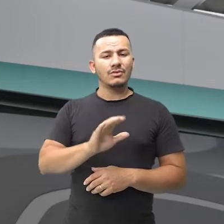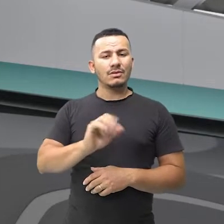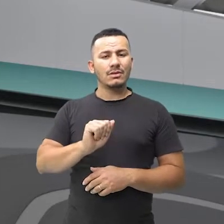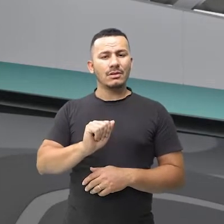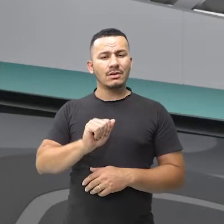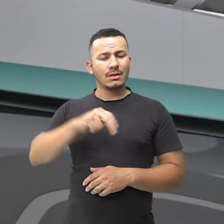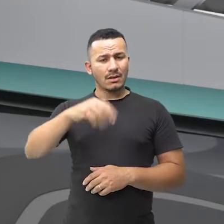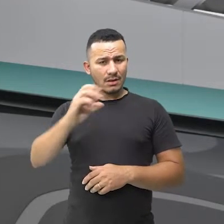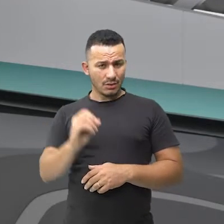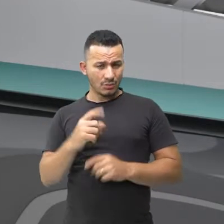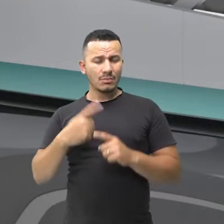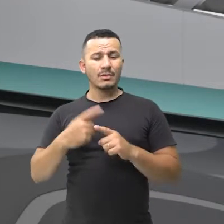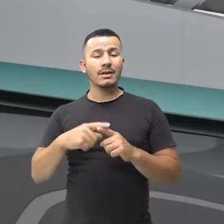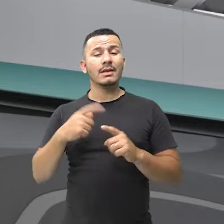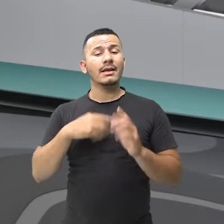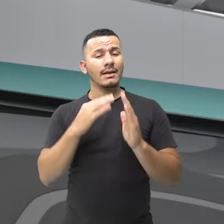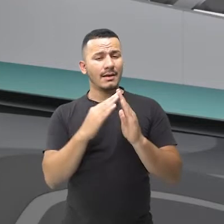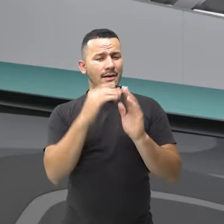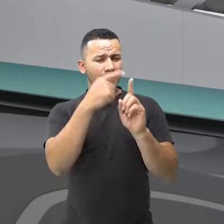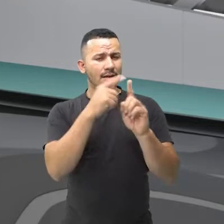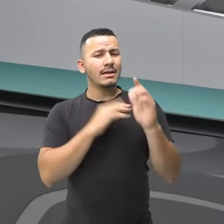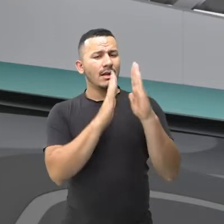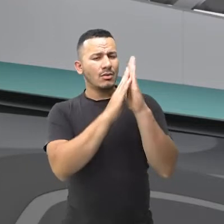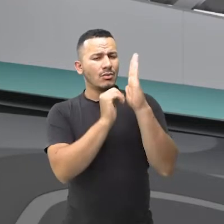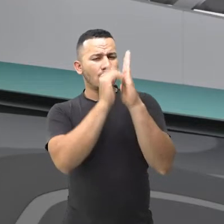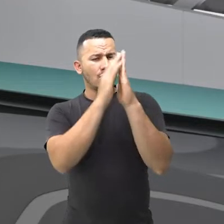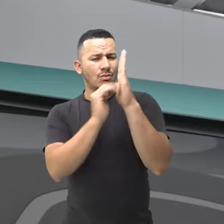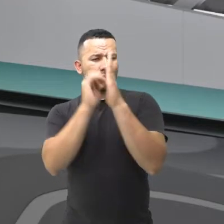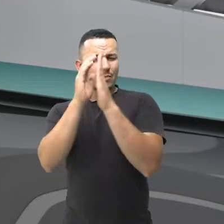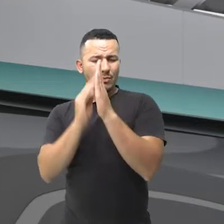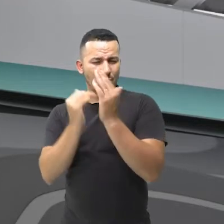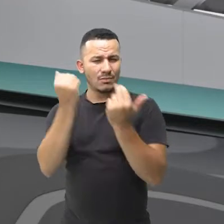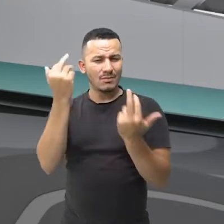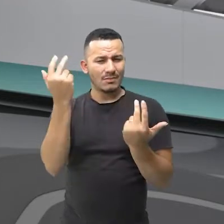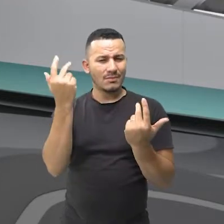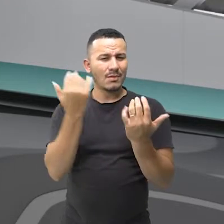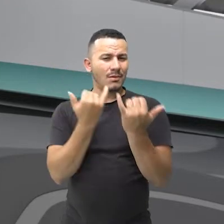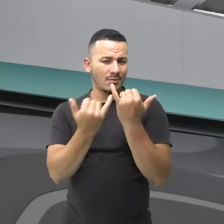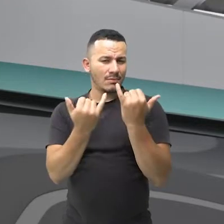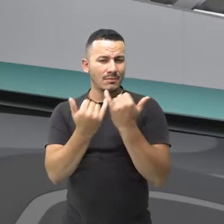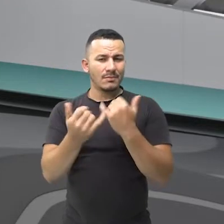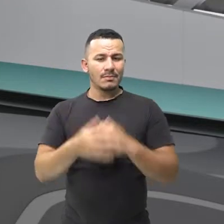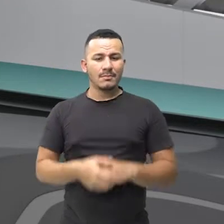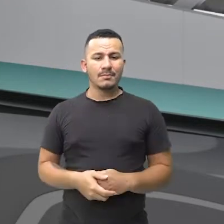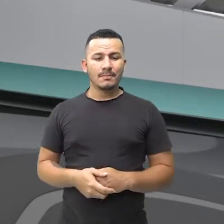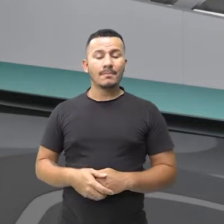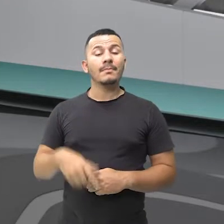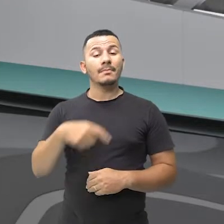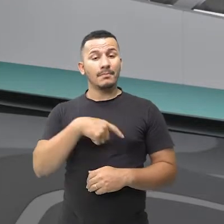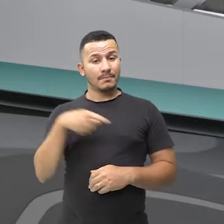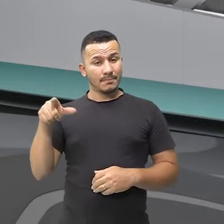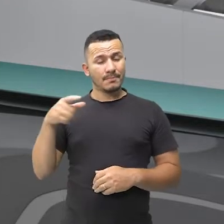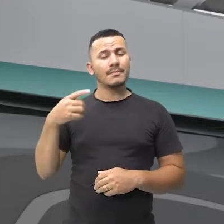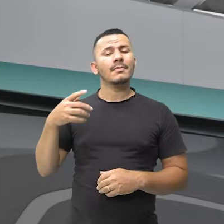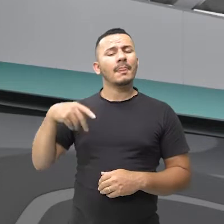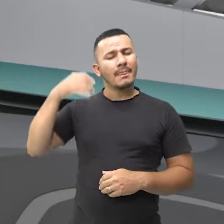no teto. As paredes estão pintadas com, como vocês podem ver,